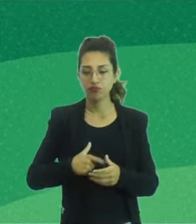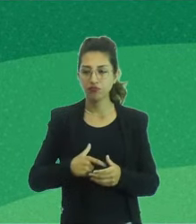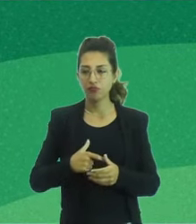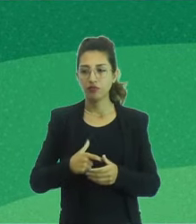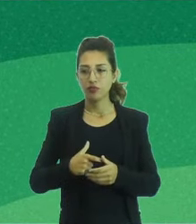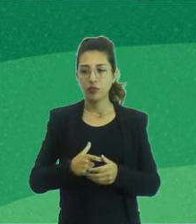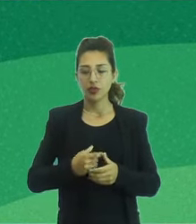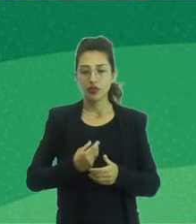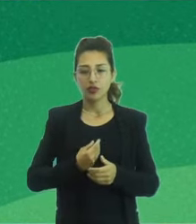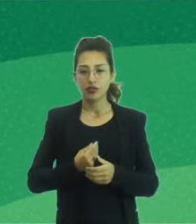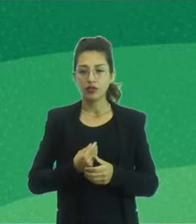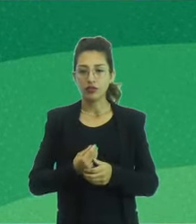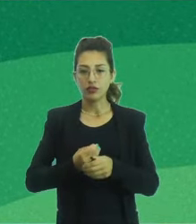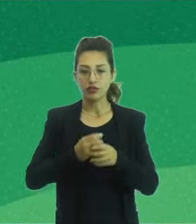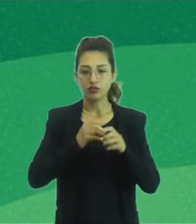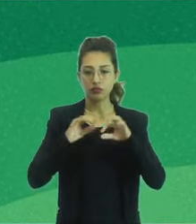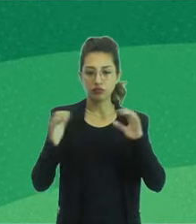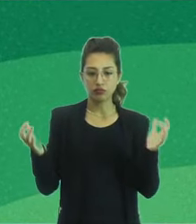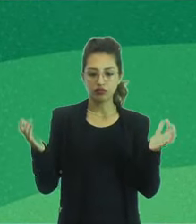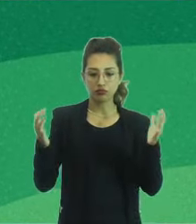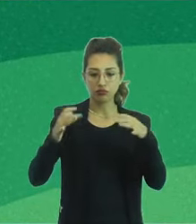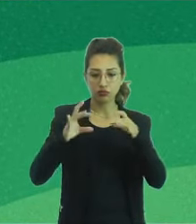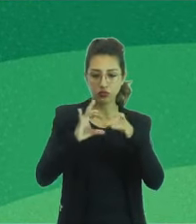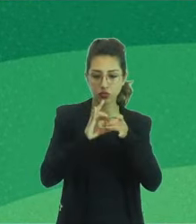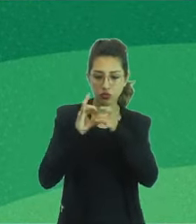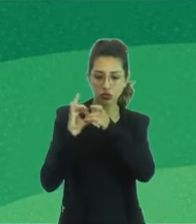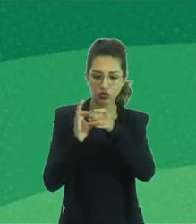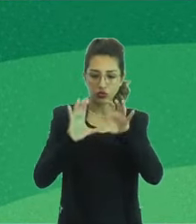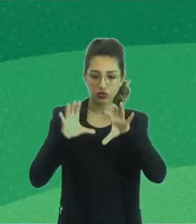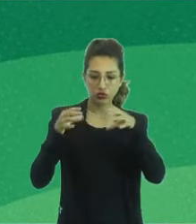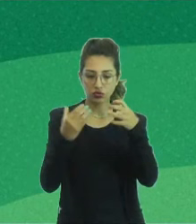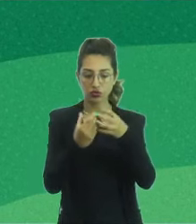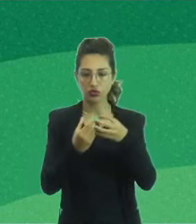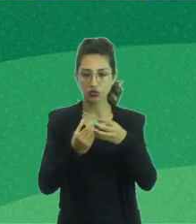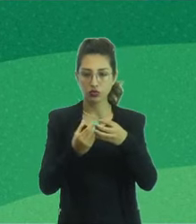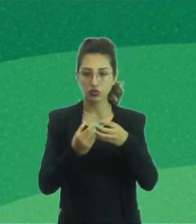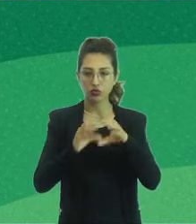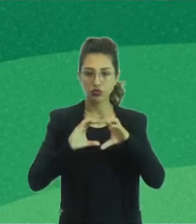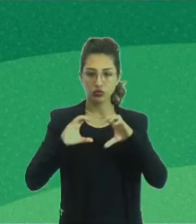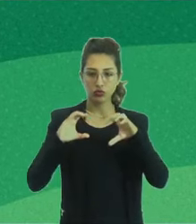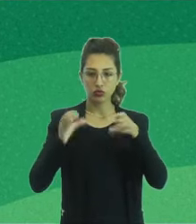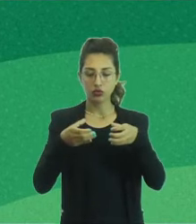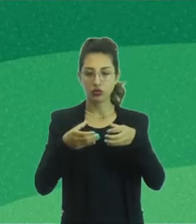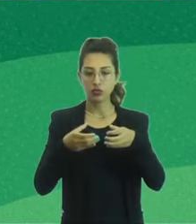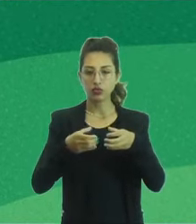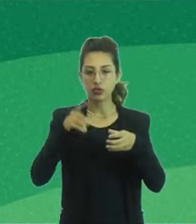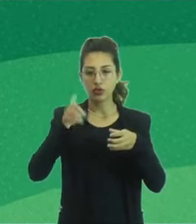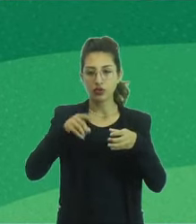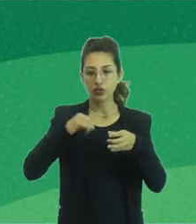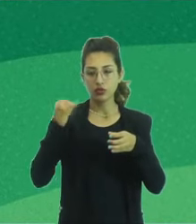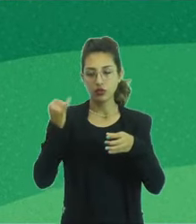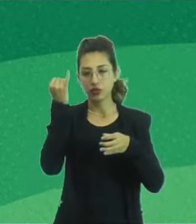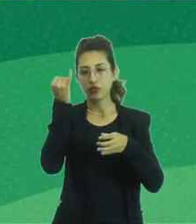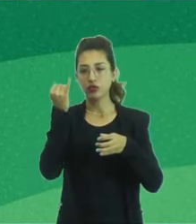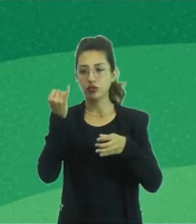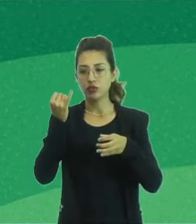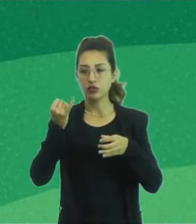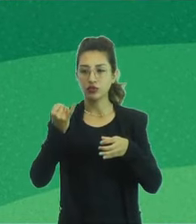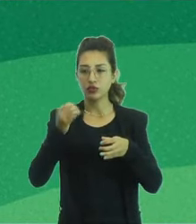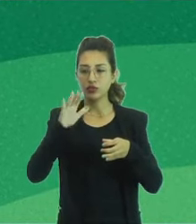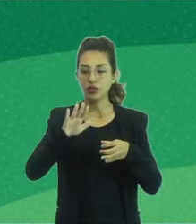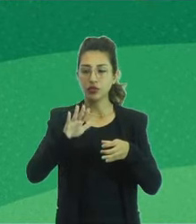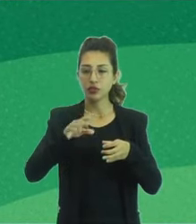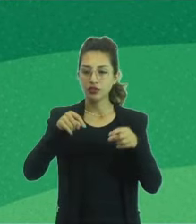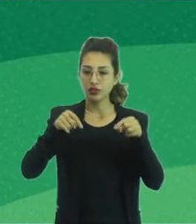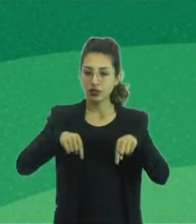poderia encontrar isso em outros lugares a gente poderia encontrar isso de várias outras formas mas a forma que fez sentido